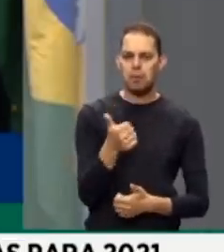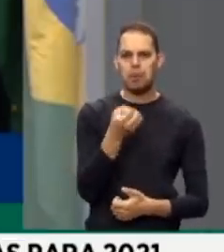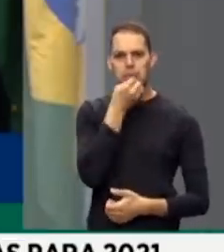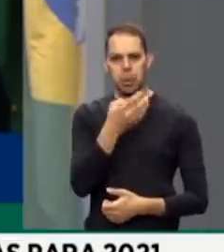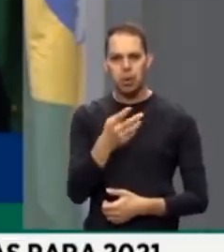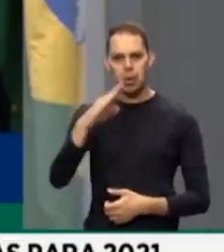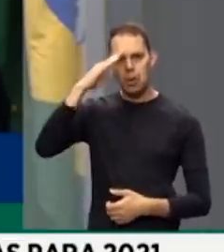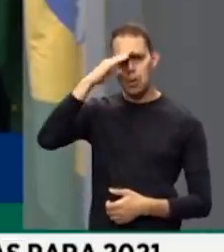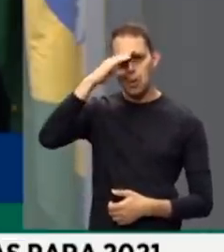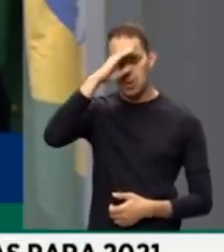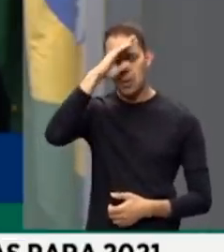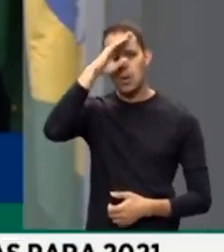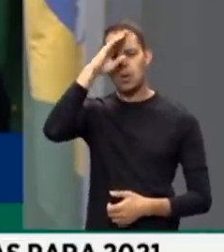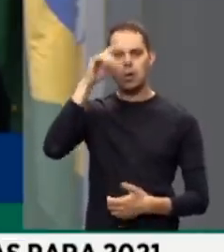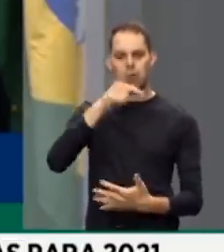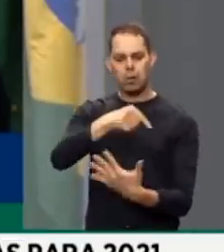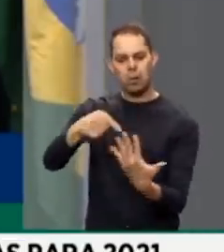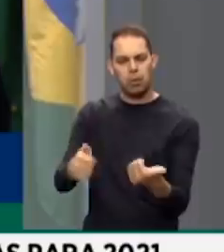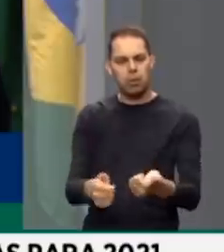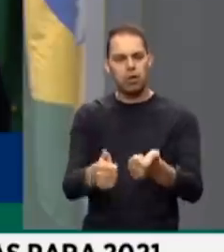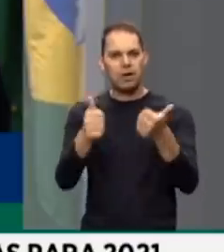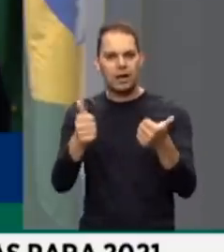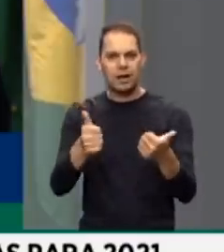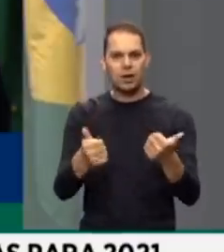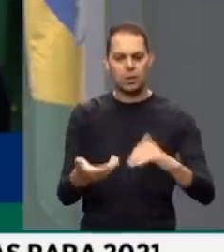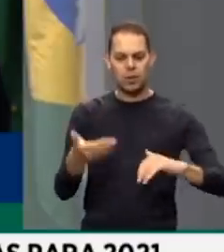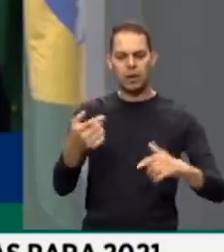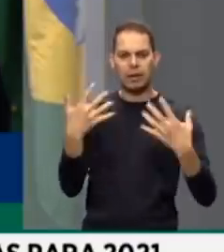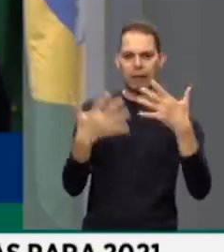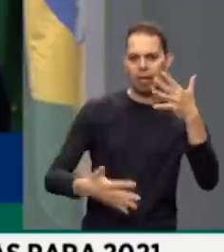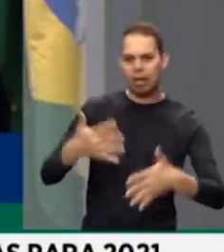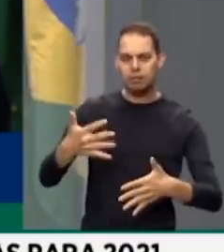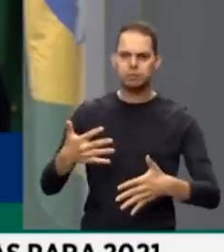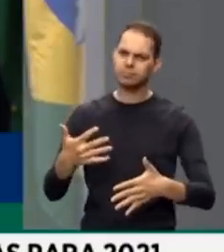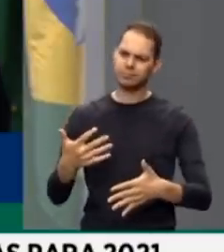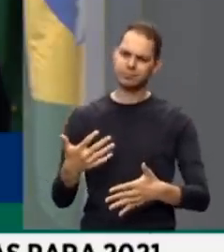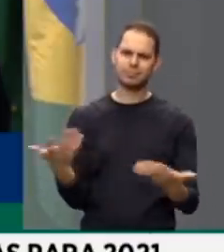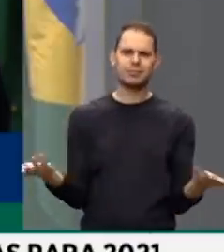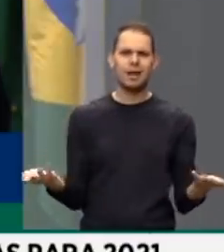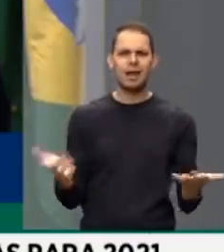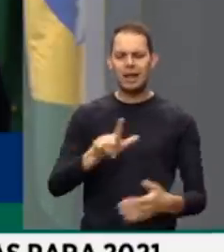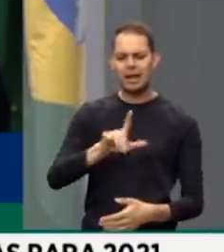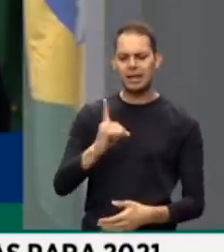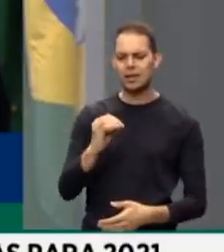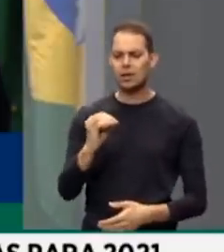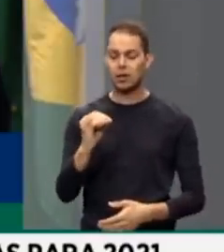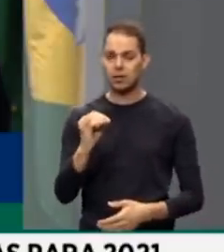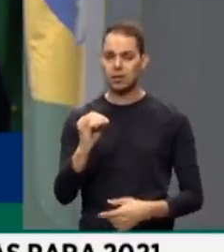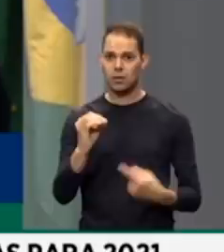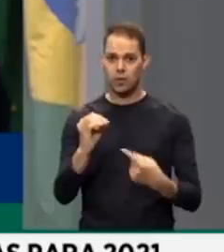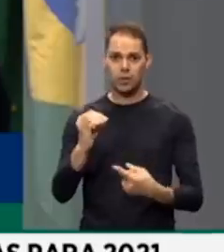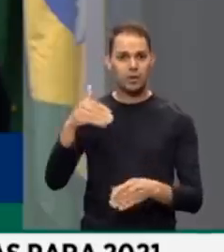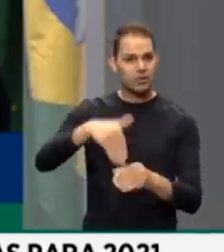é o monopolista das virtudes e o Congresso que atrapalha, não se sustenta. Veja, na votação de lei de diretrizes orçamentárias, uma das votações